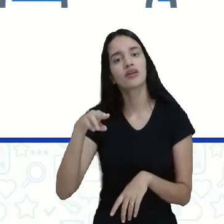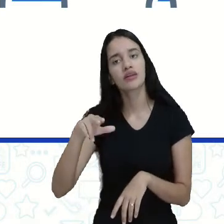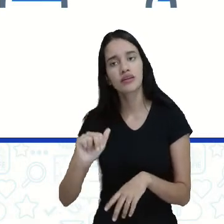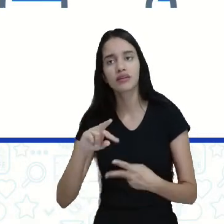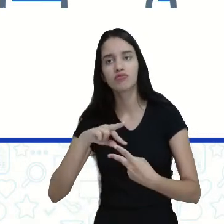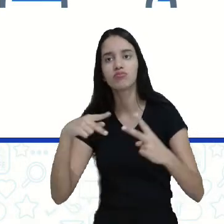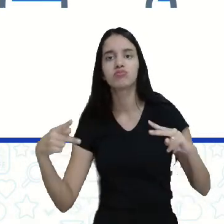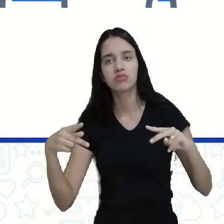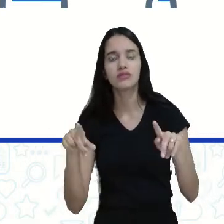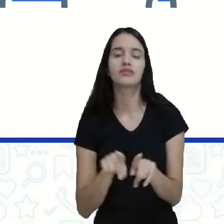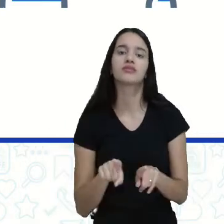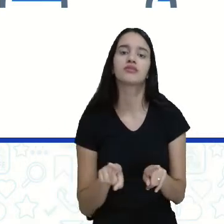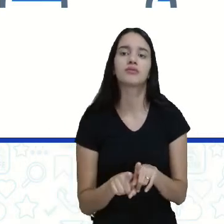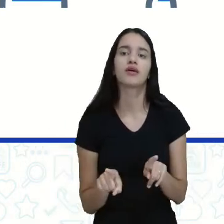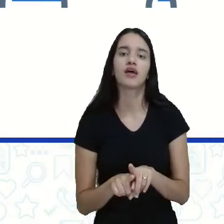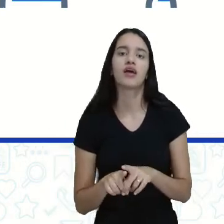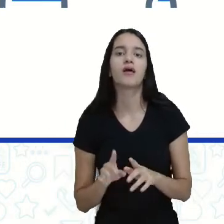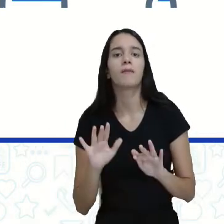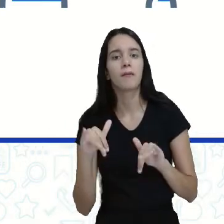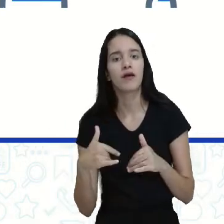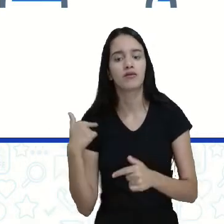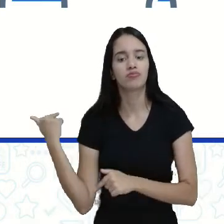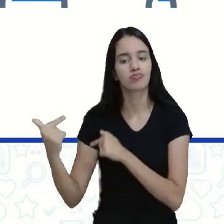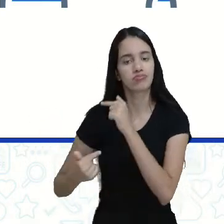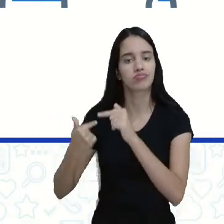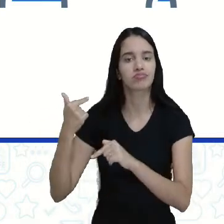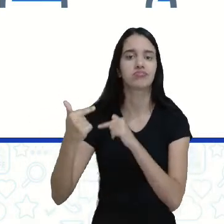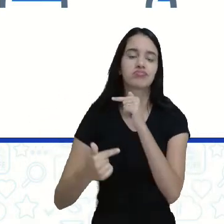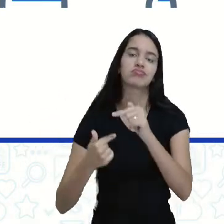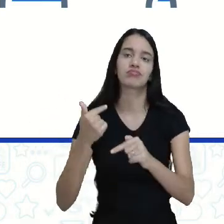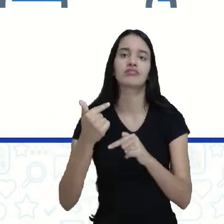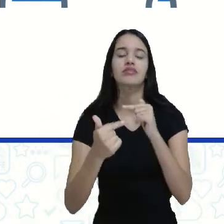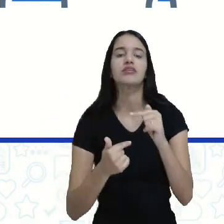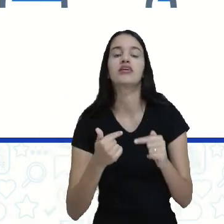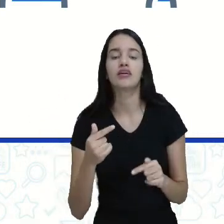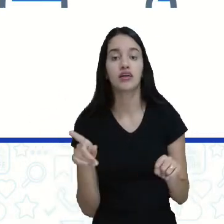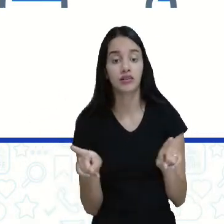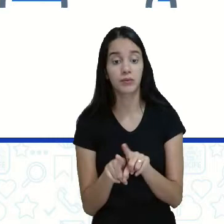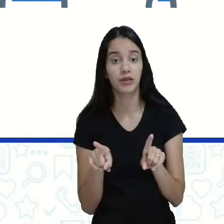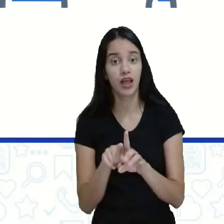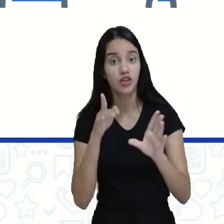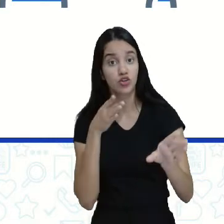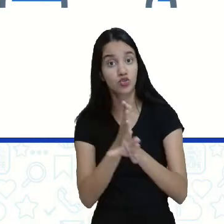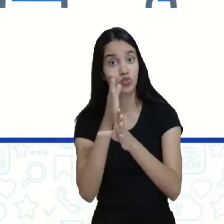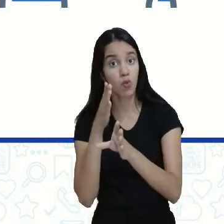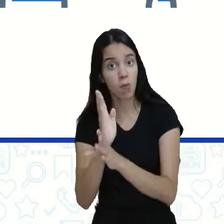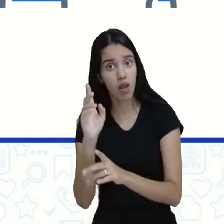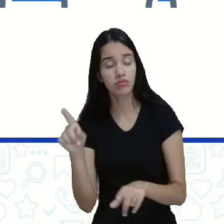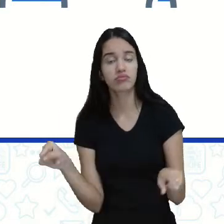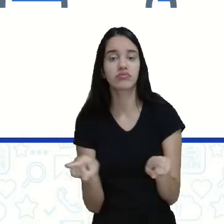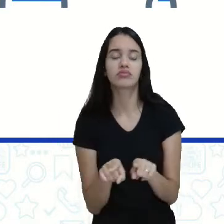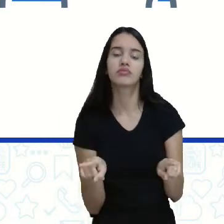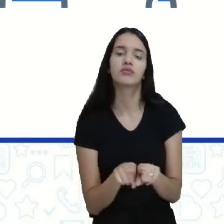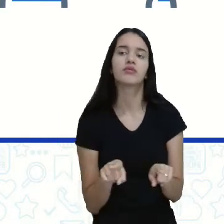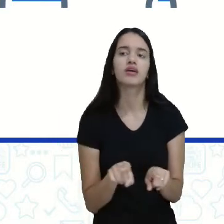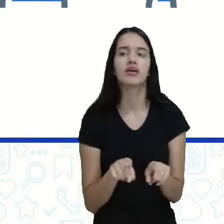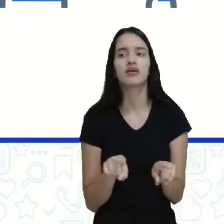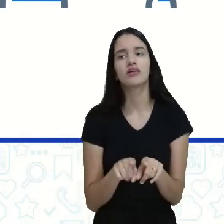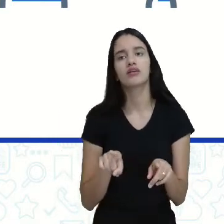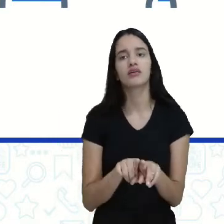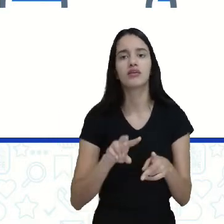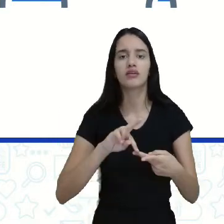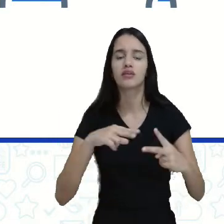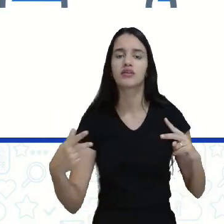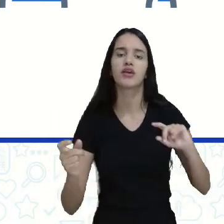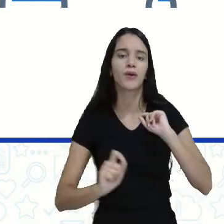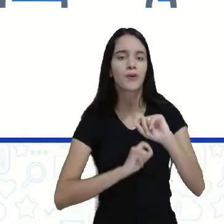da hereditariedade, né, passando essa herança genética para frente. Descoberta também do DNA, que é